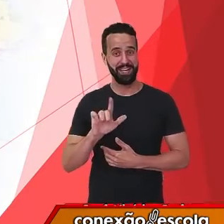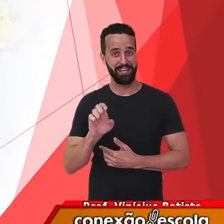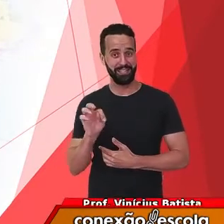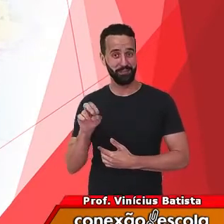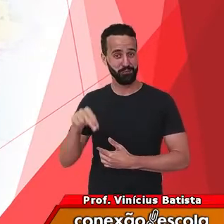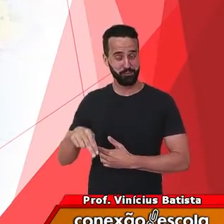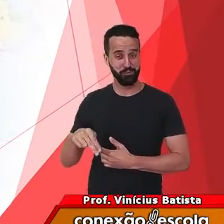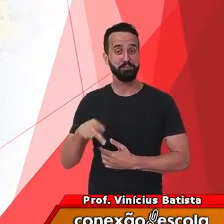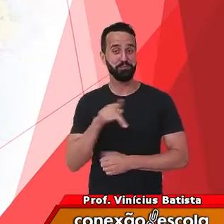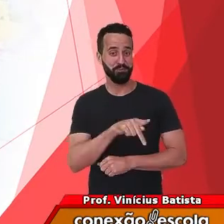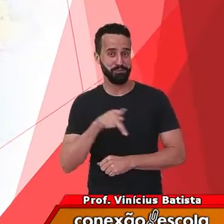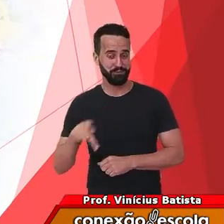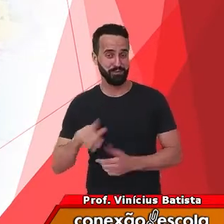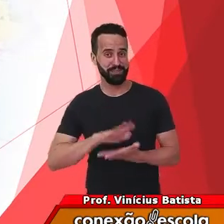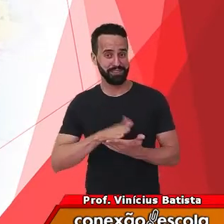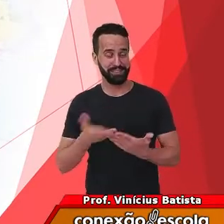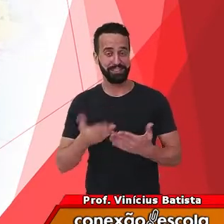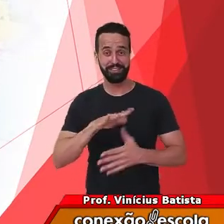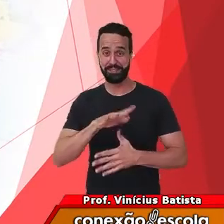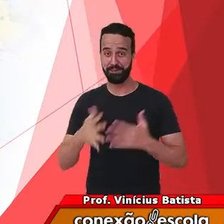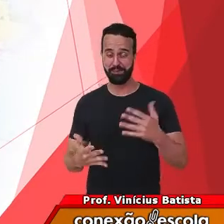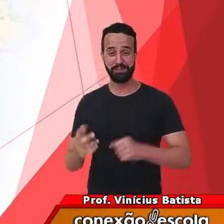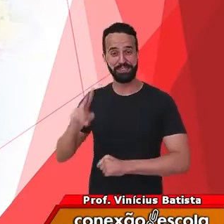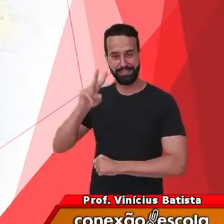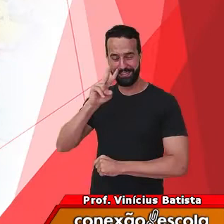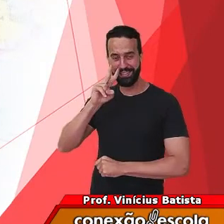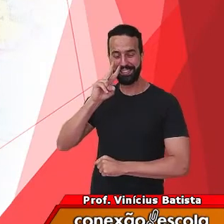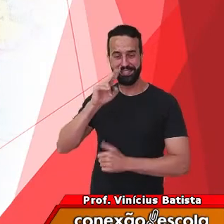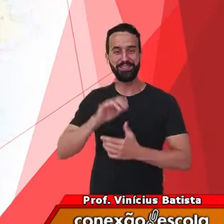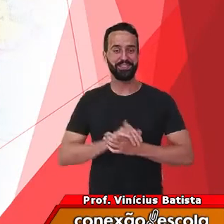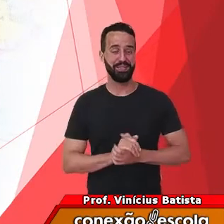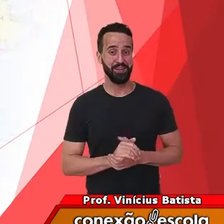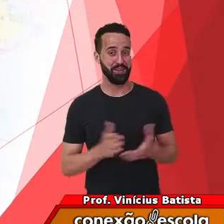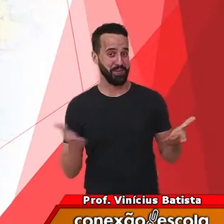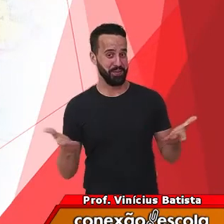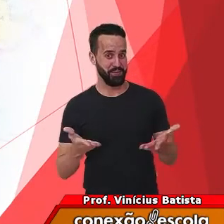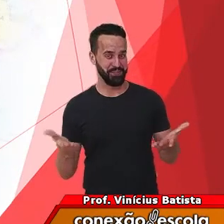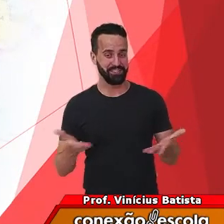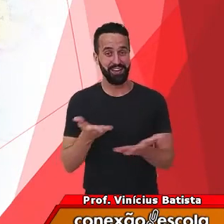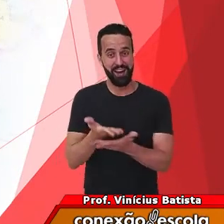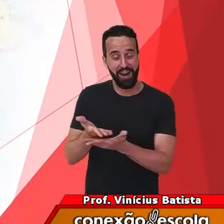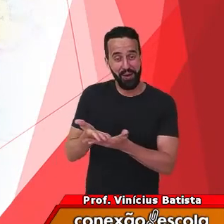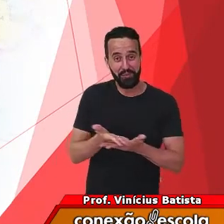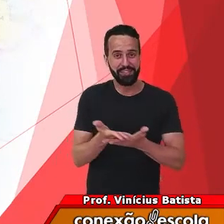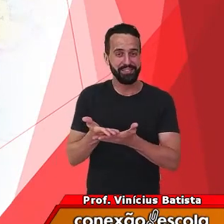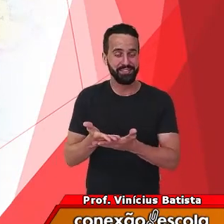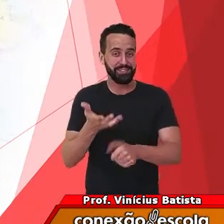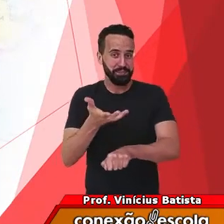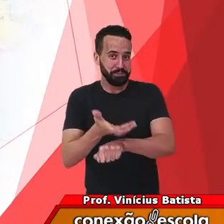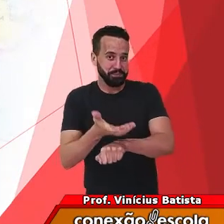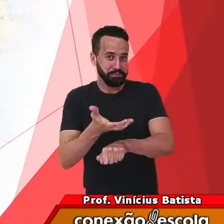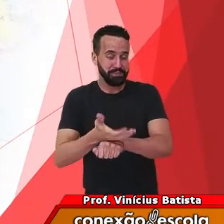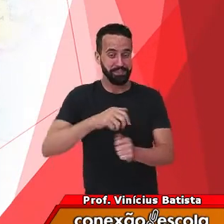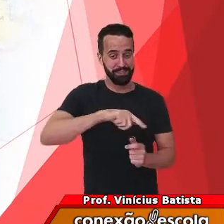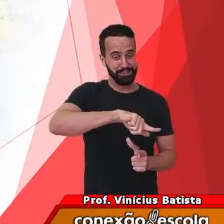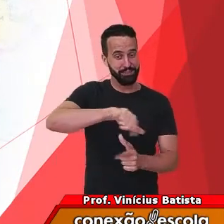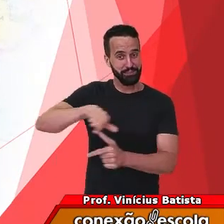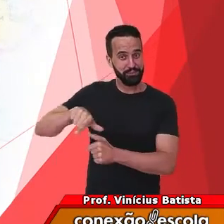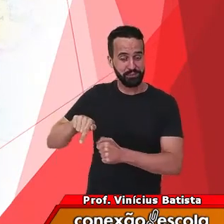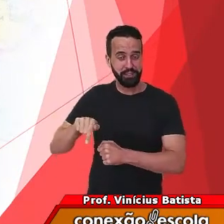voz do professor Vinicius na língua de sinais a nossa aula de hoje é de geografia